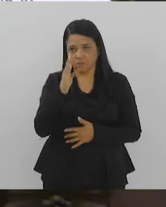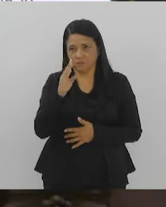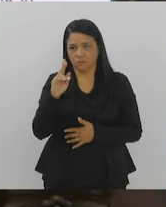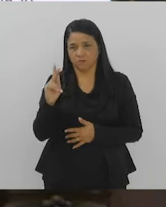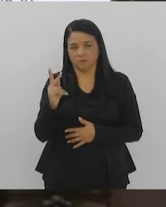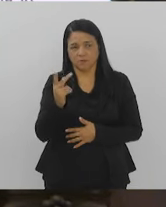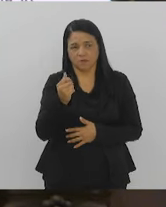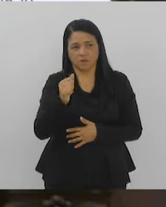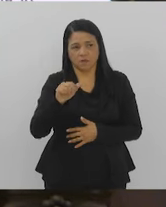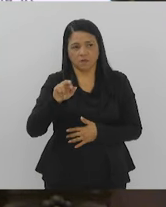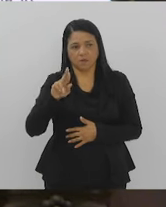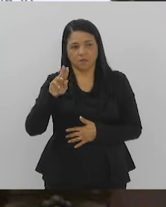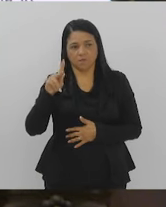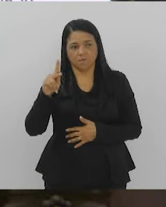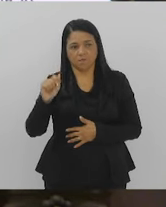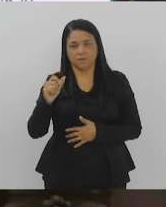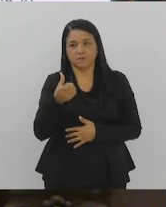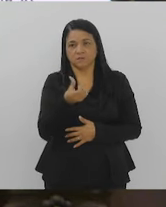633.